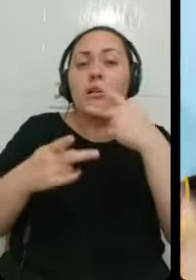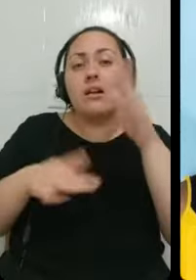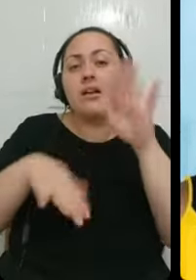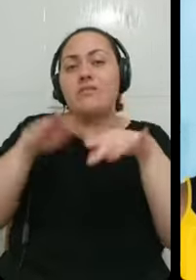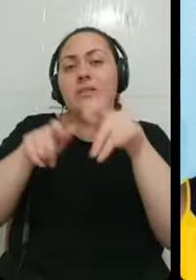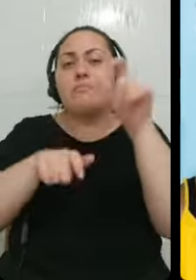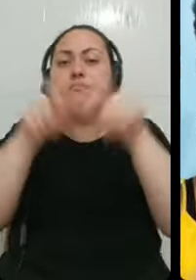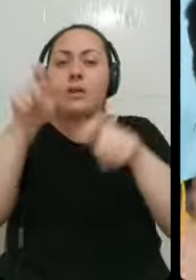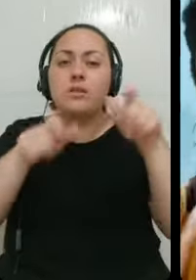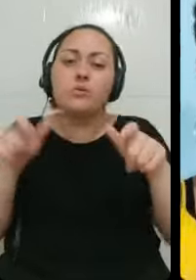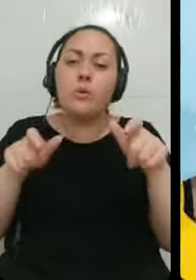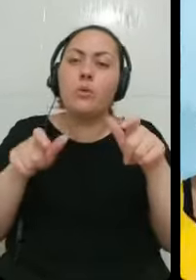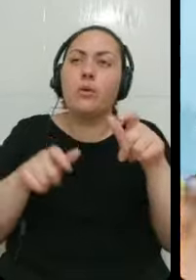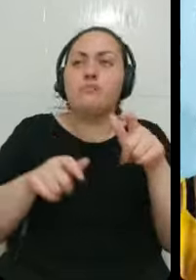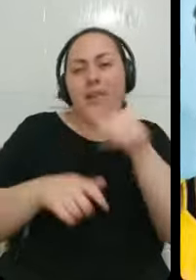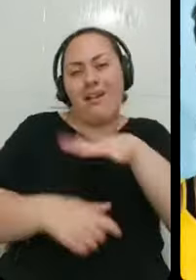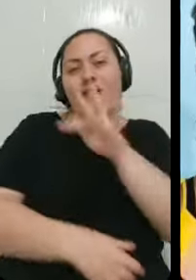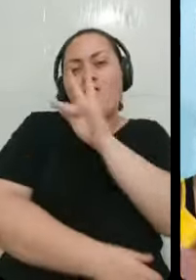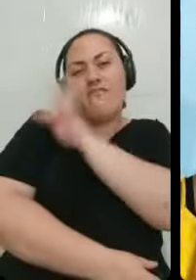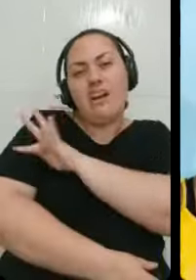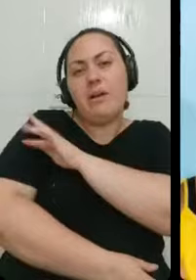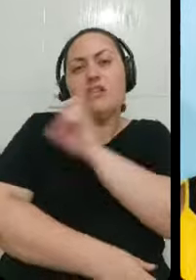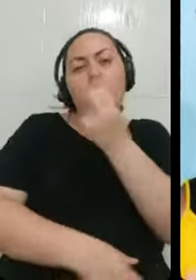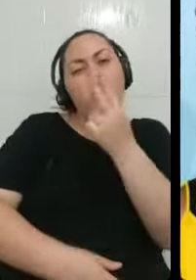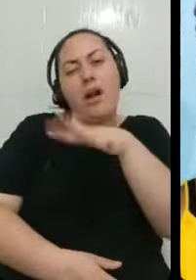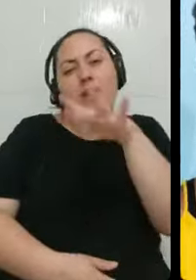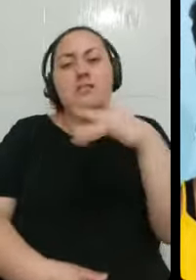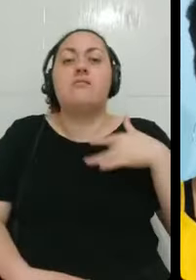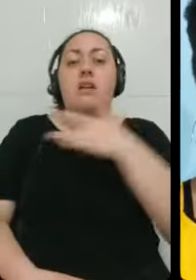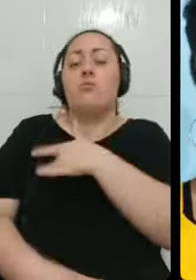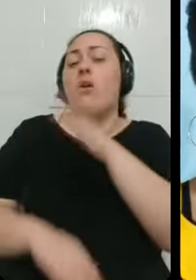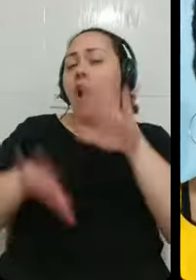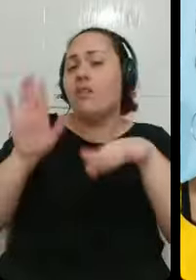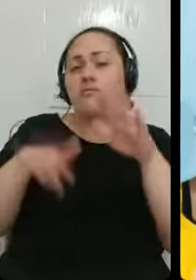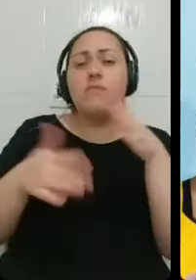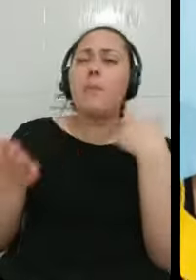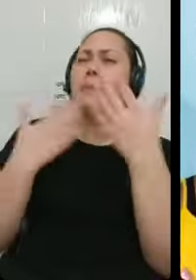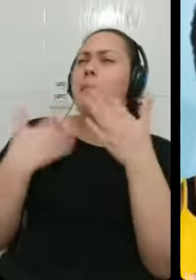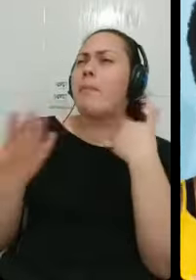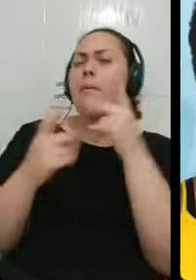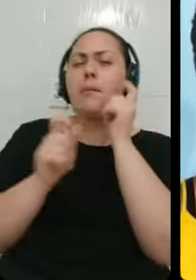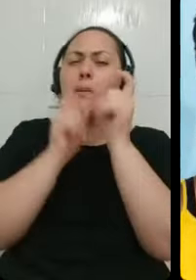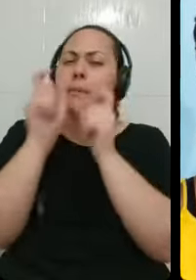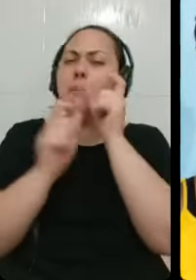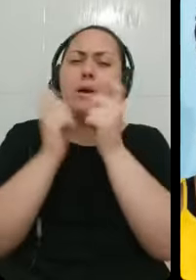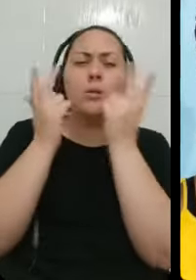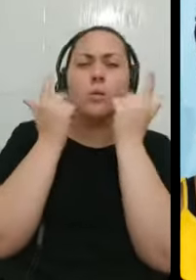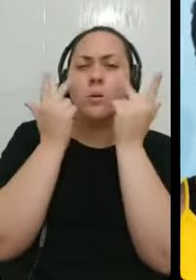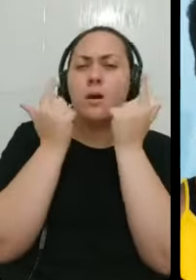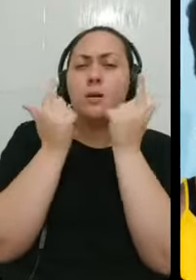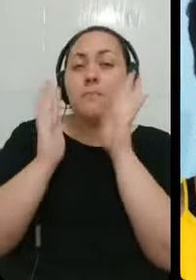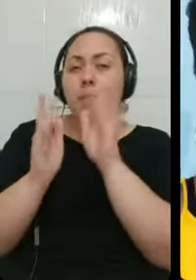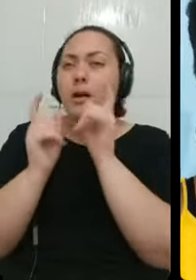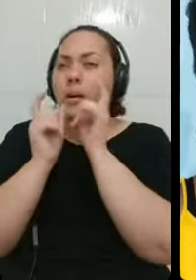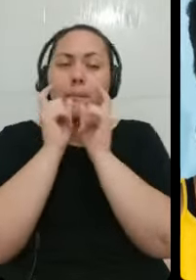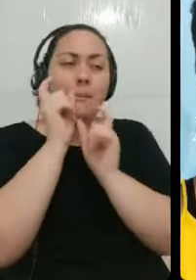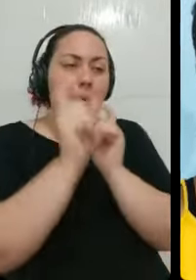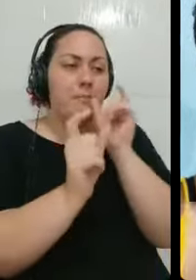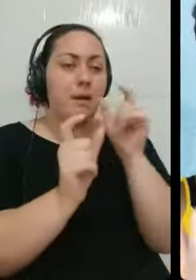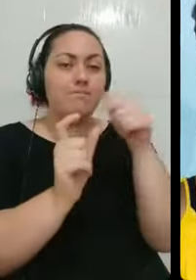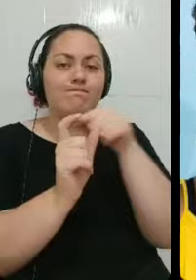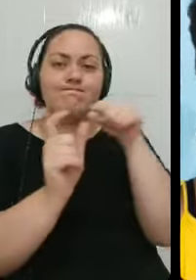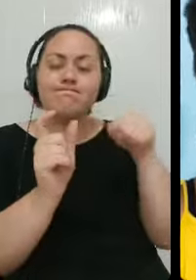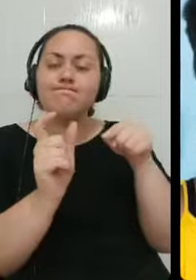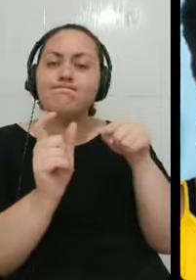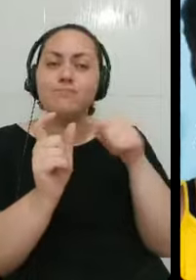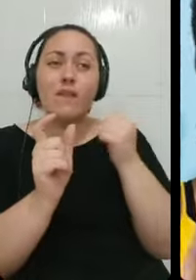que estão da área da saúde. Então tá todo mundo, às vezes, na mesma linguagem. E aí, tu trazer isso para um público de fora e tu também